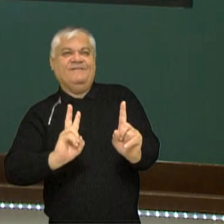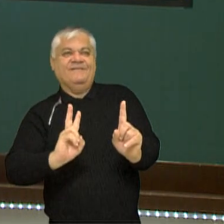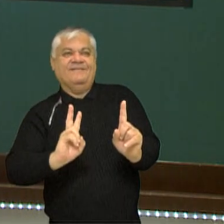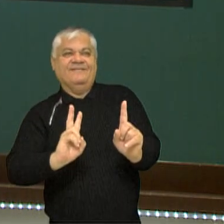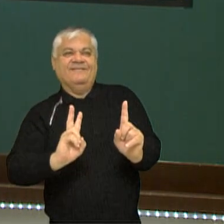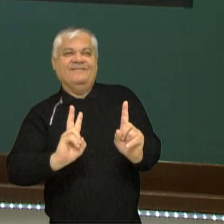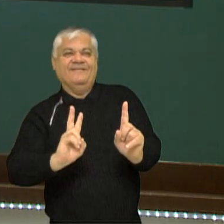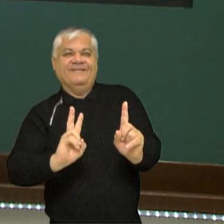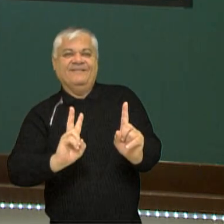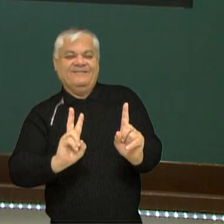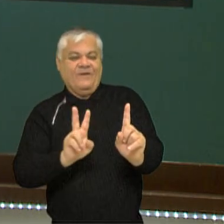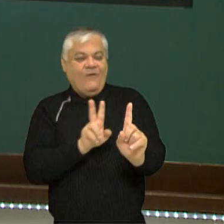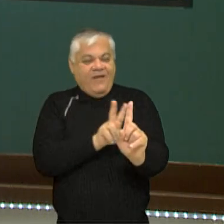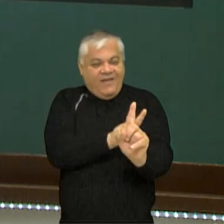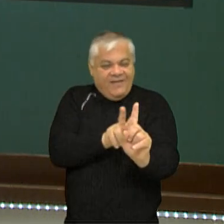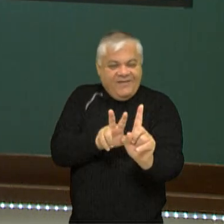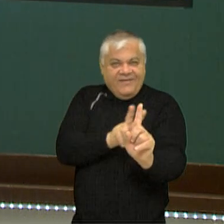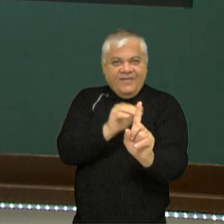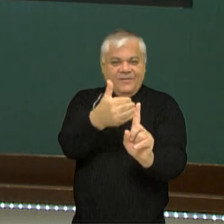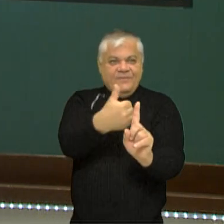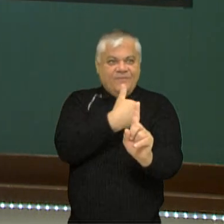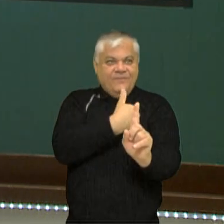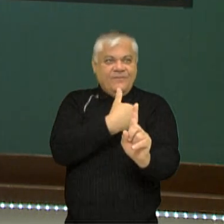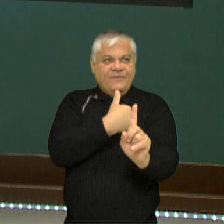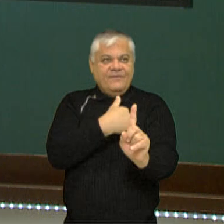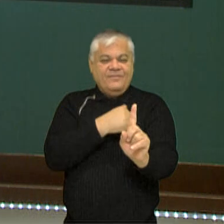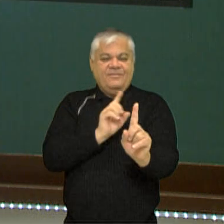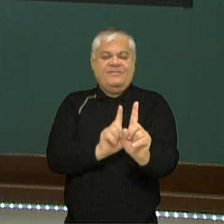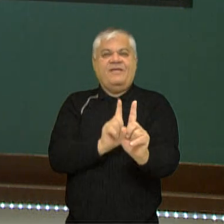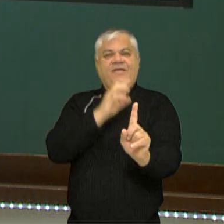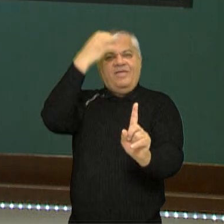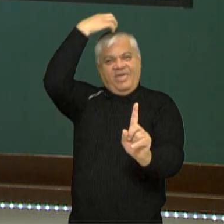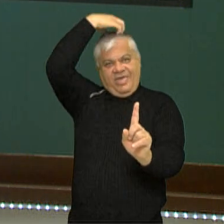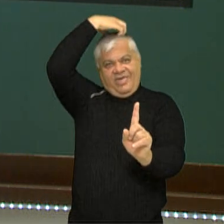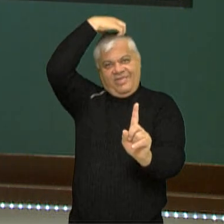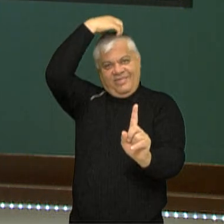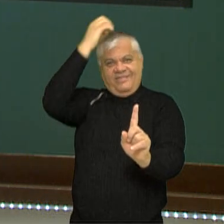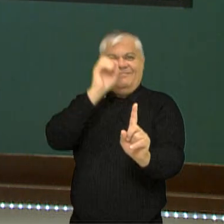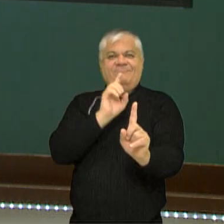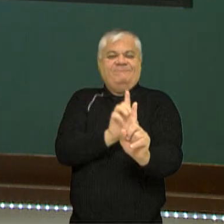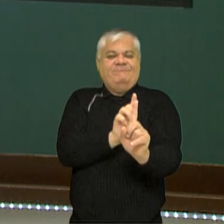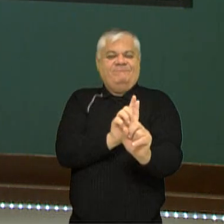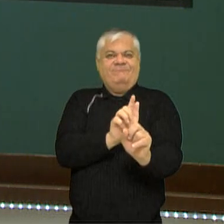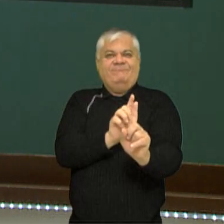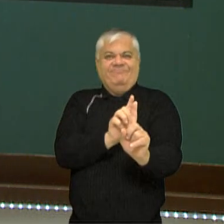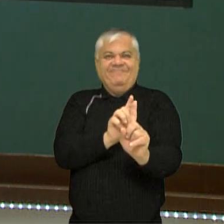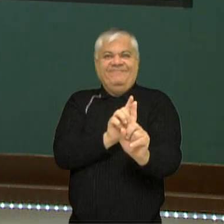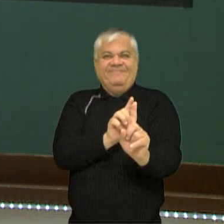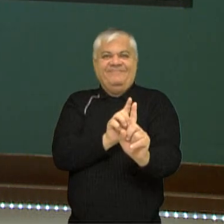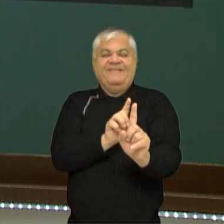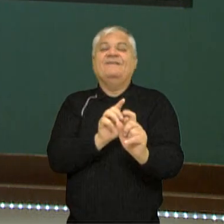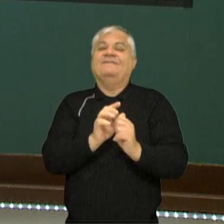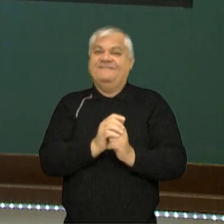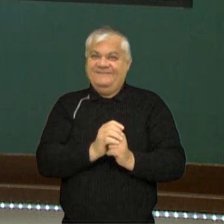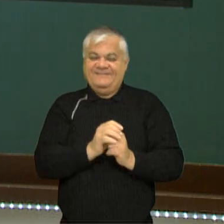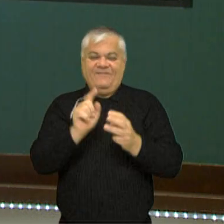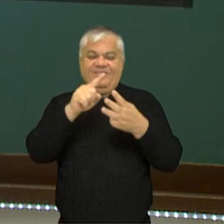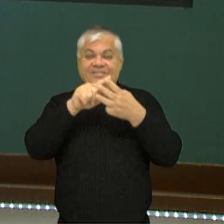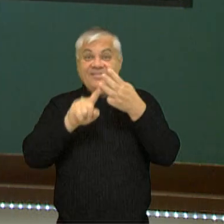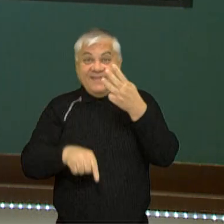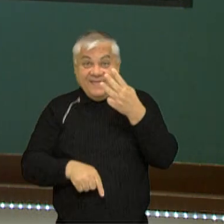duas casas que ele poderia fugir estão protegidas pelo rei adversário. Então percebam que eu uso as